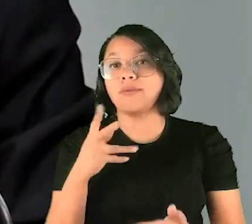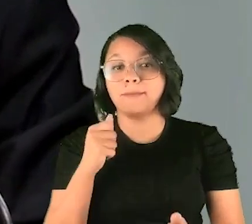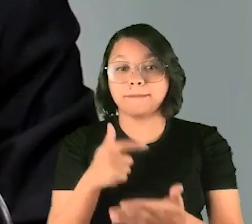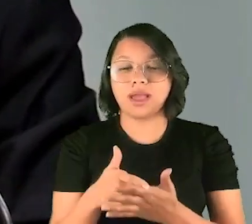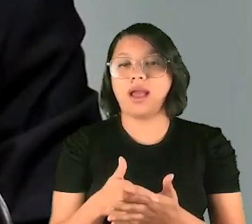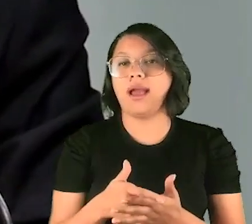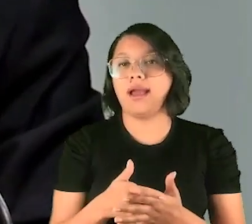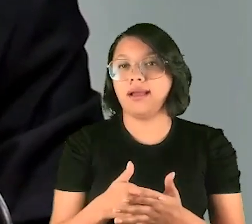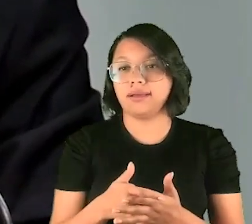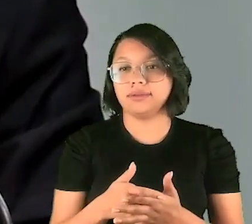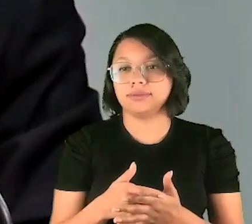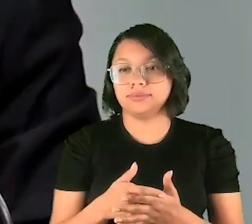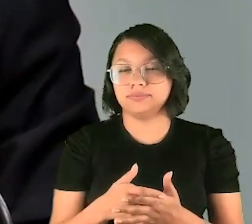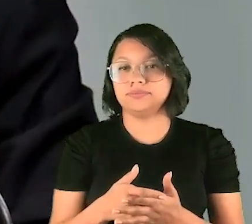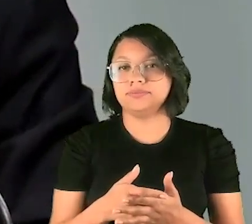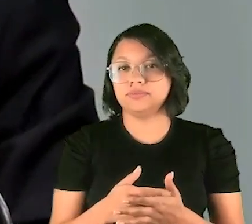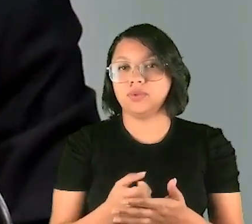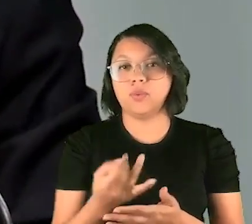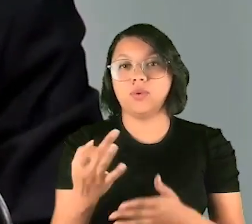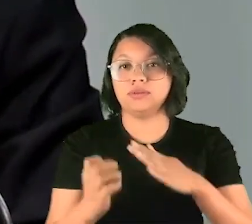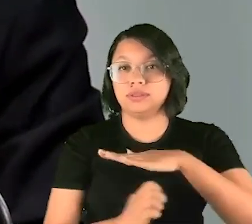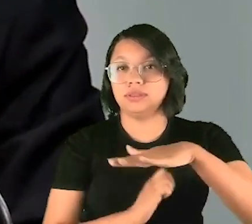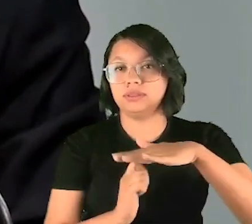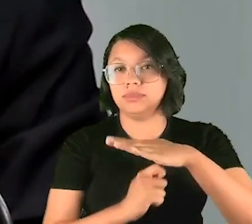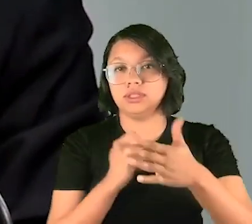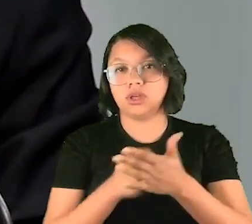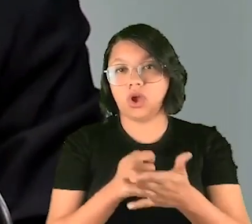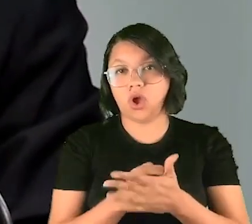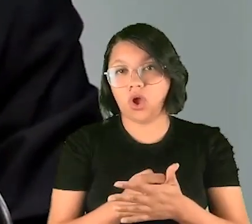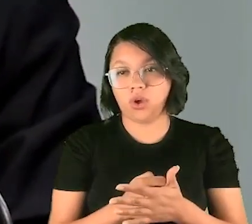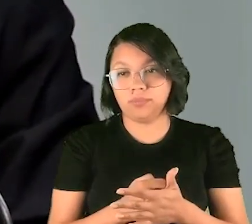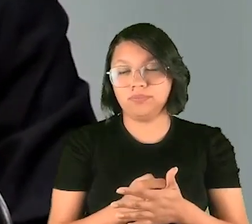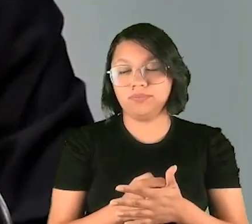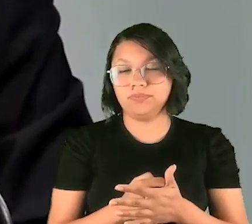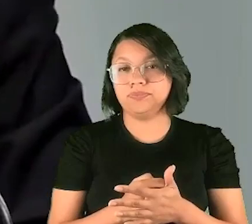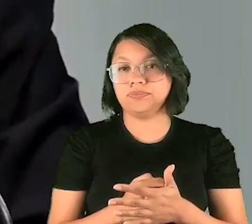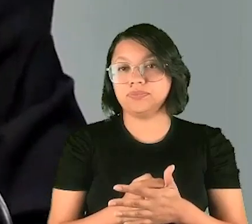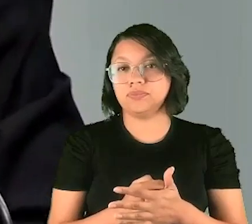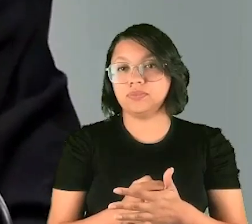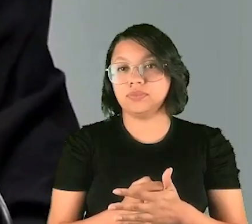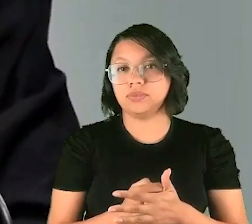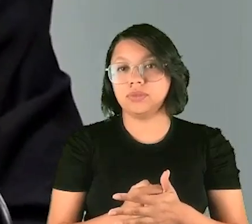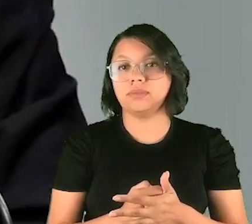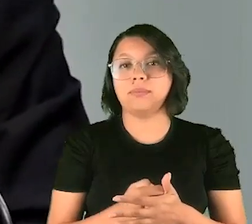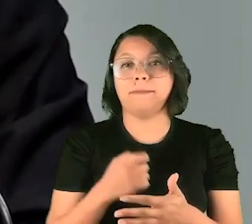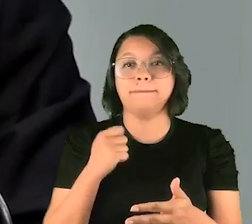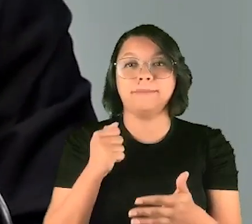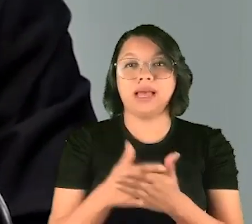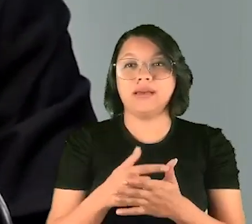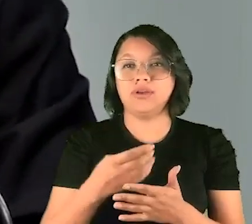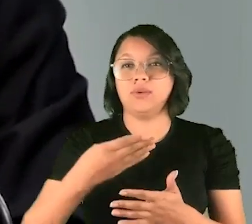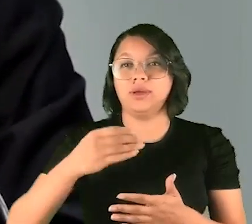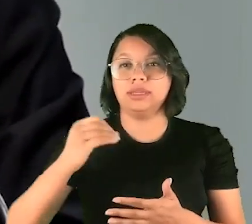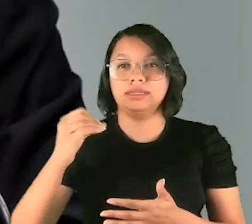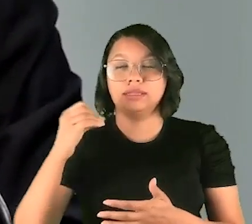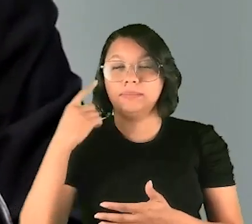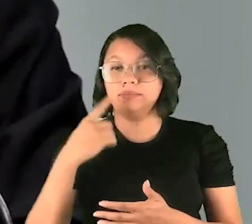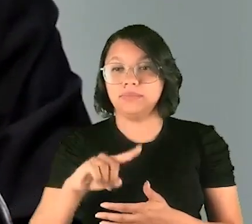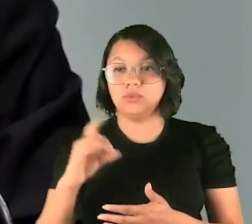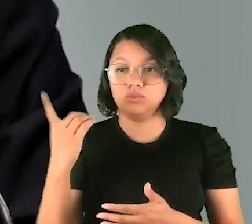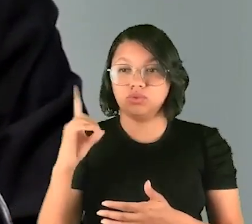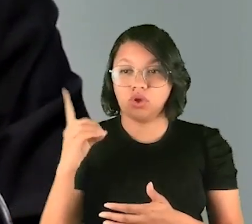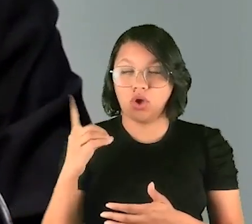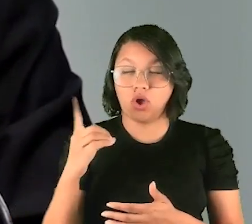para você fazer um carticel, quanto a empresa cobra. O Glivec, que o doutor mencionou anteriormente, custava $40